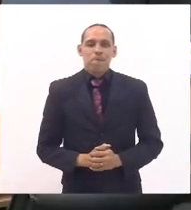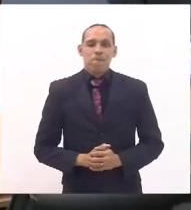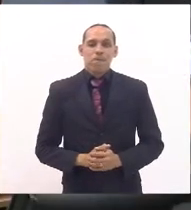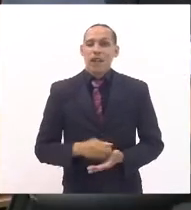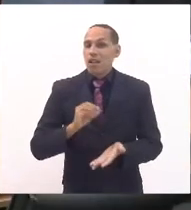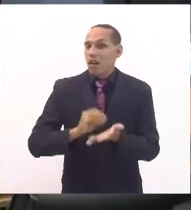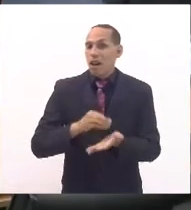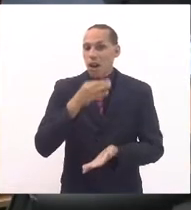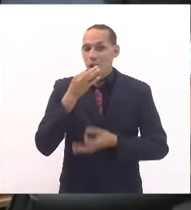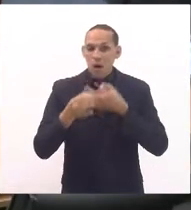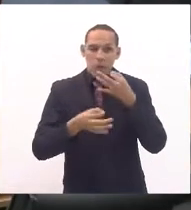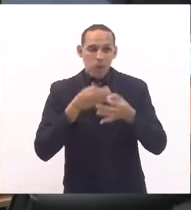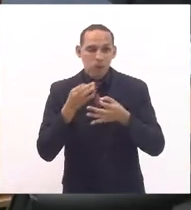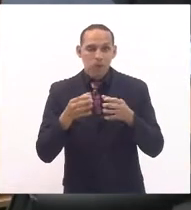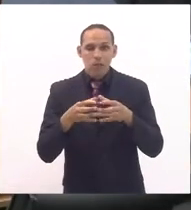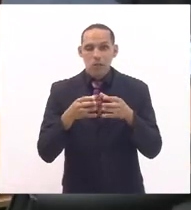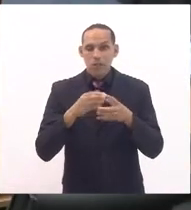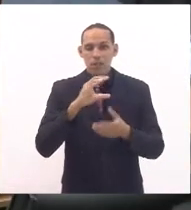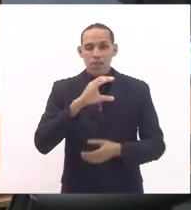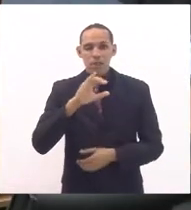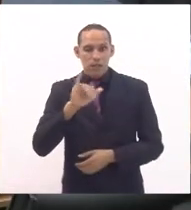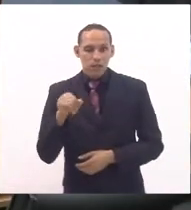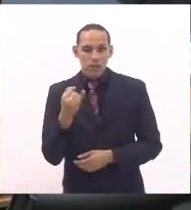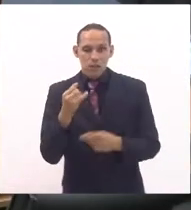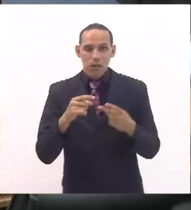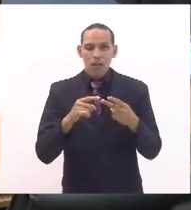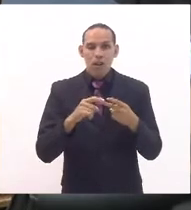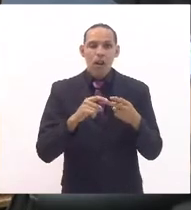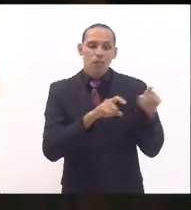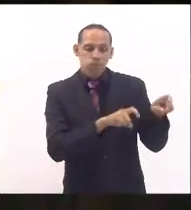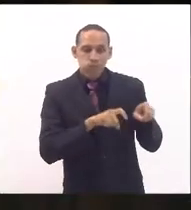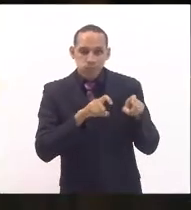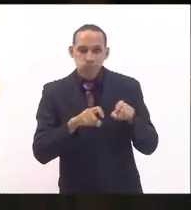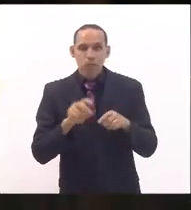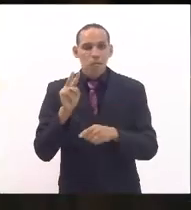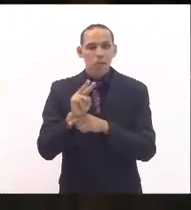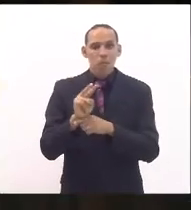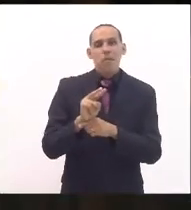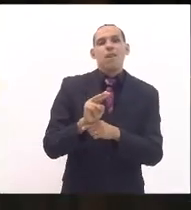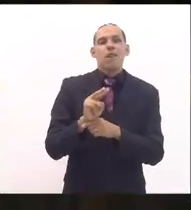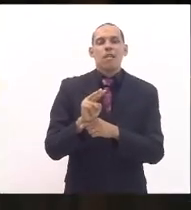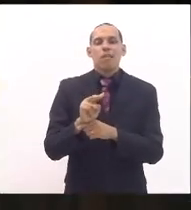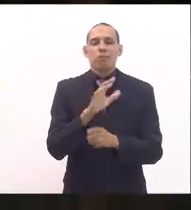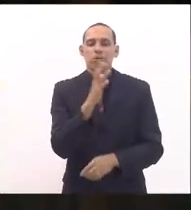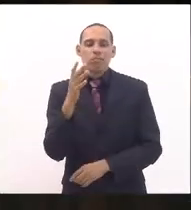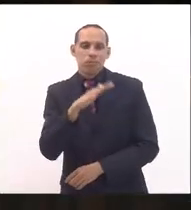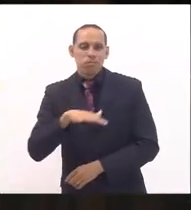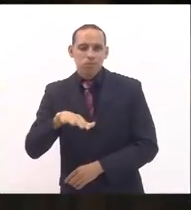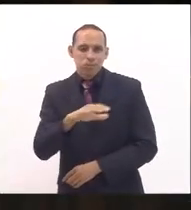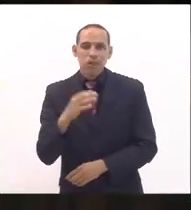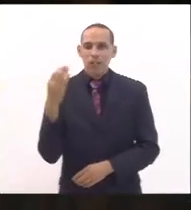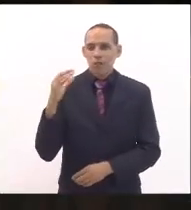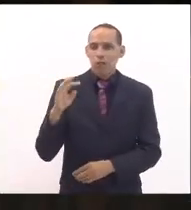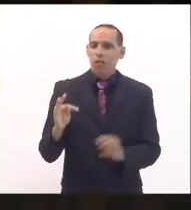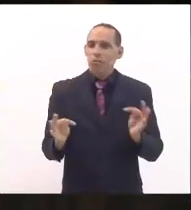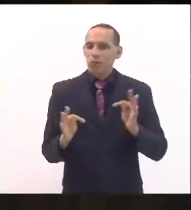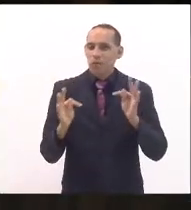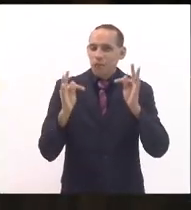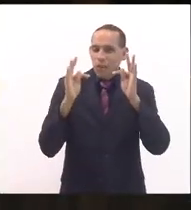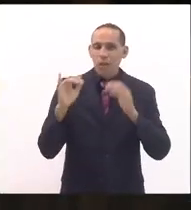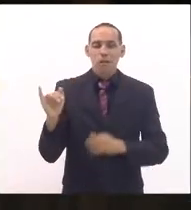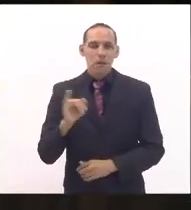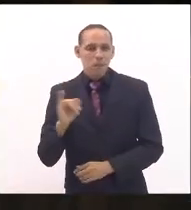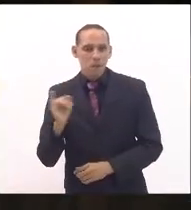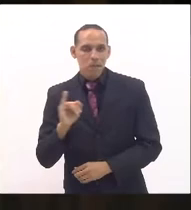Pendendo de pareceres das comissões de Constituição e Justiça, de Agricultura, Defesa do Meio Ambiente, Ciência e Tecnologia, Economia, Tributação e Orçamento,